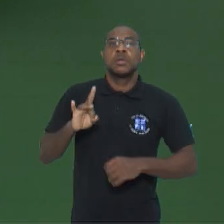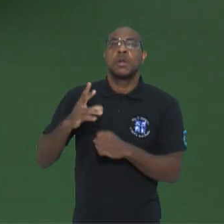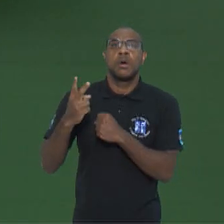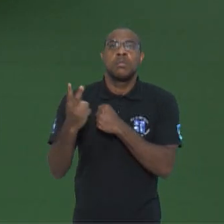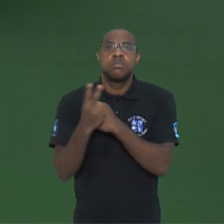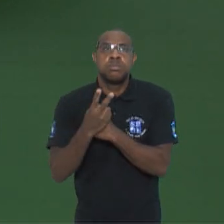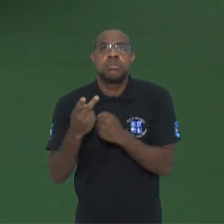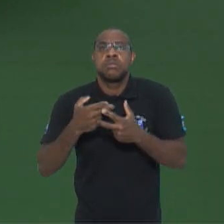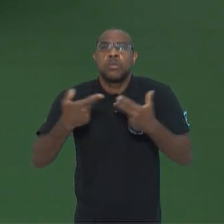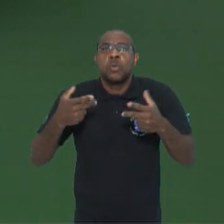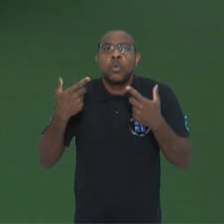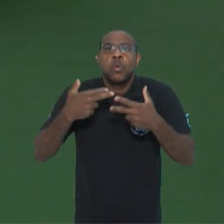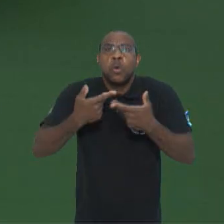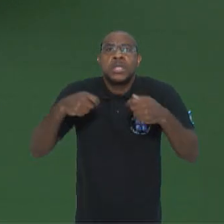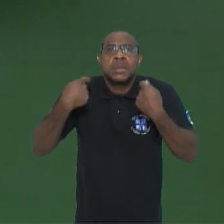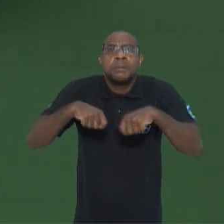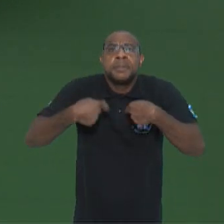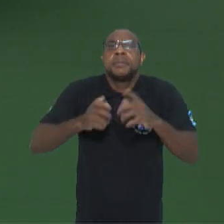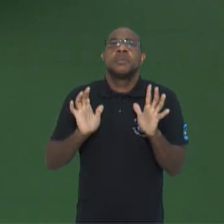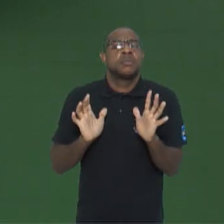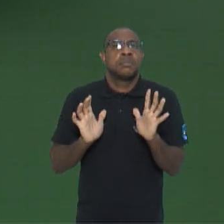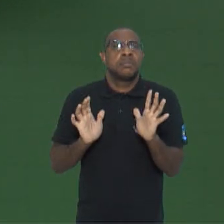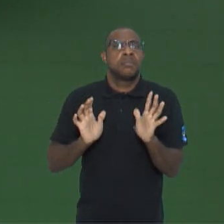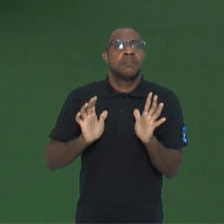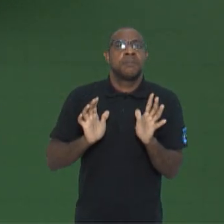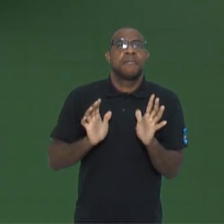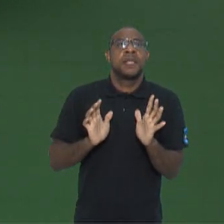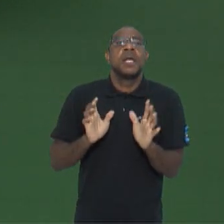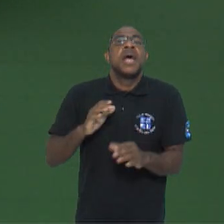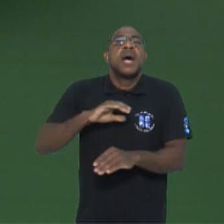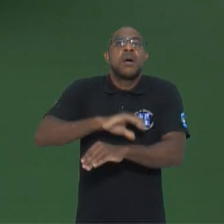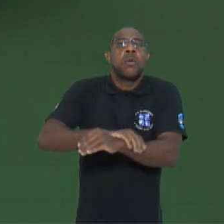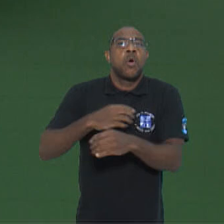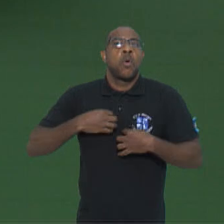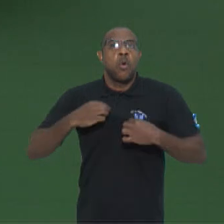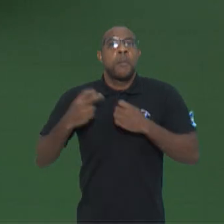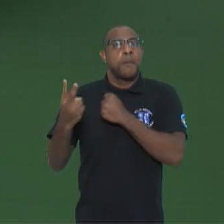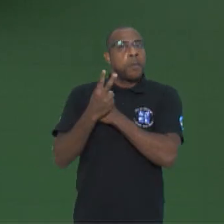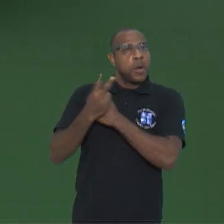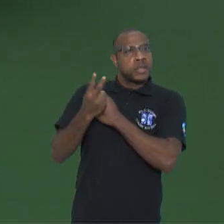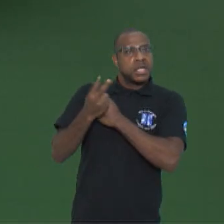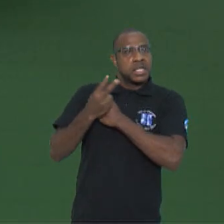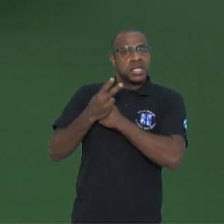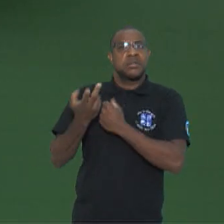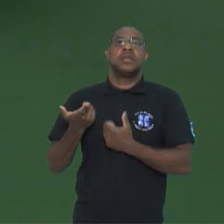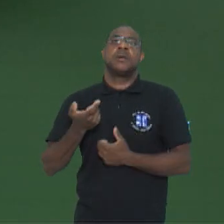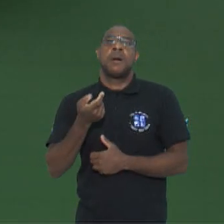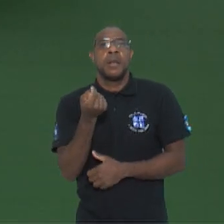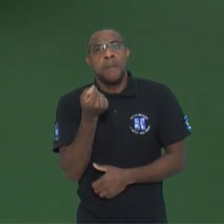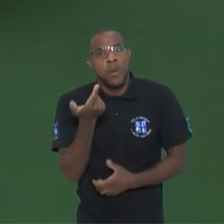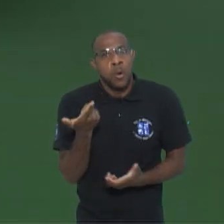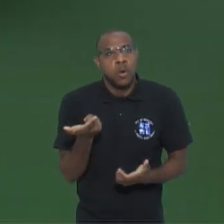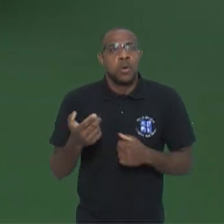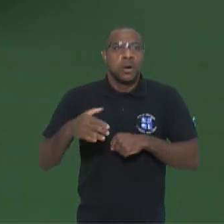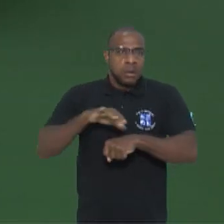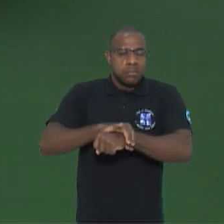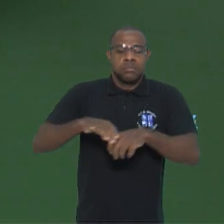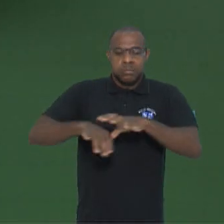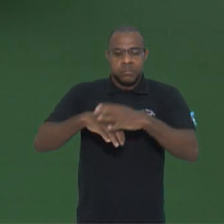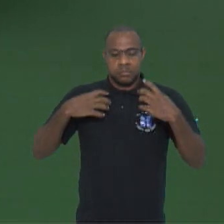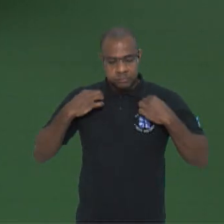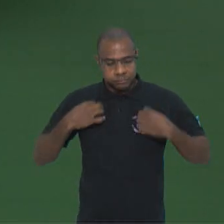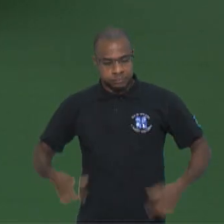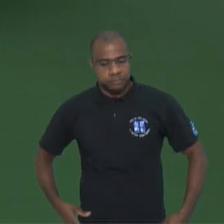para um dia, tanto a alimentação, então o equipamento são poucos, são menos equipamentos necessários para um dia só de